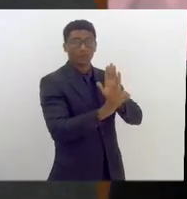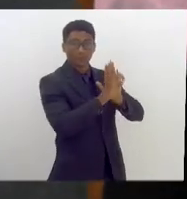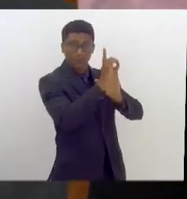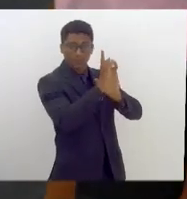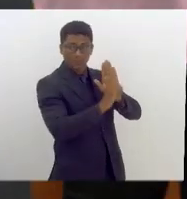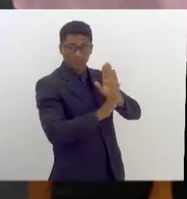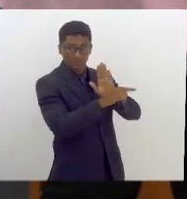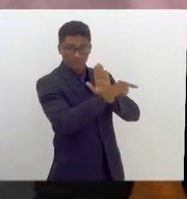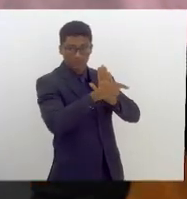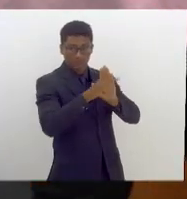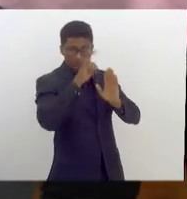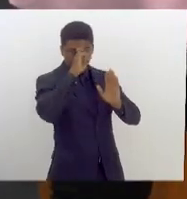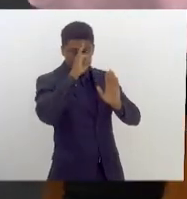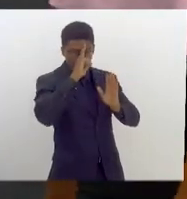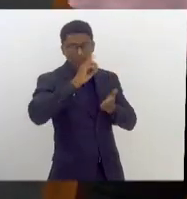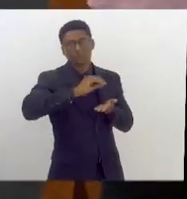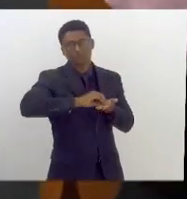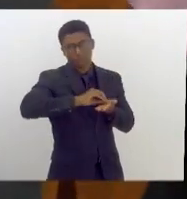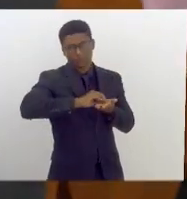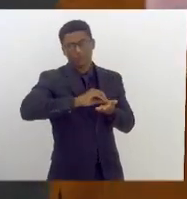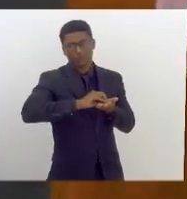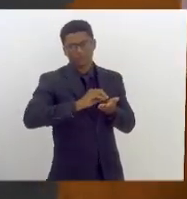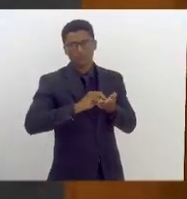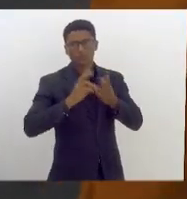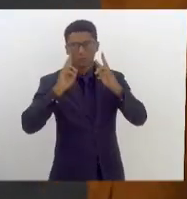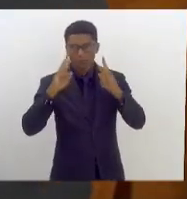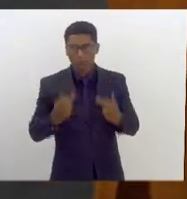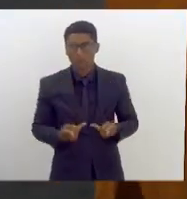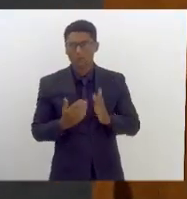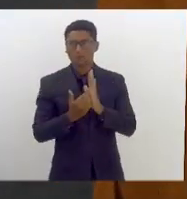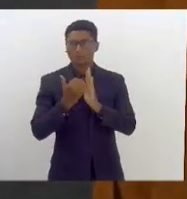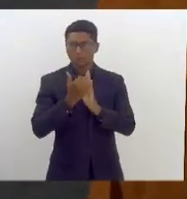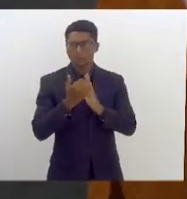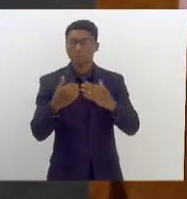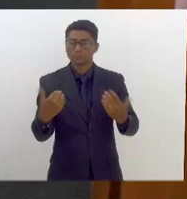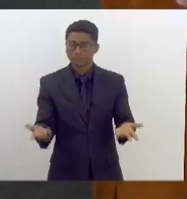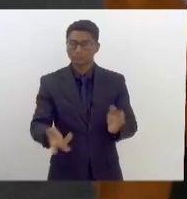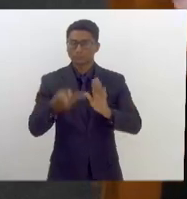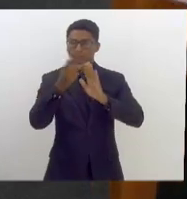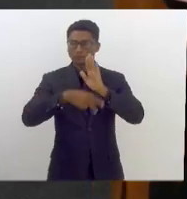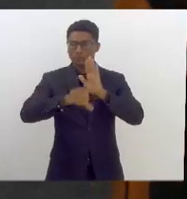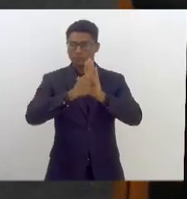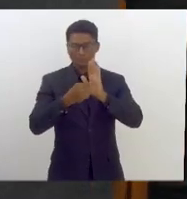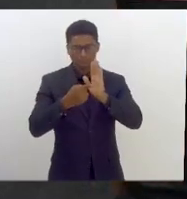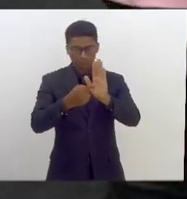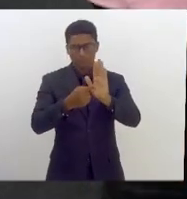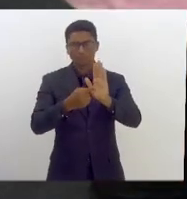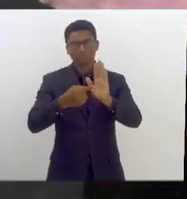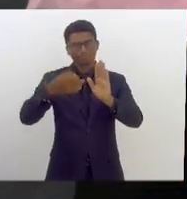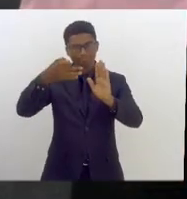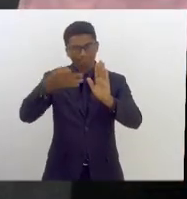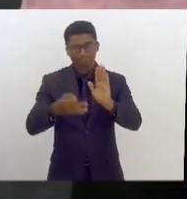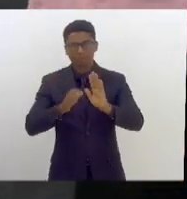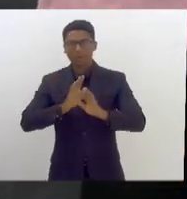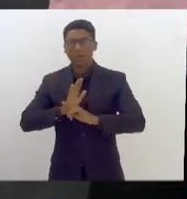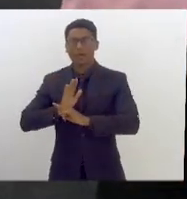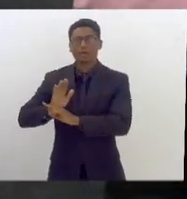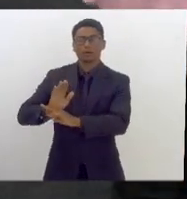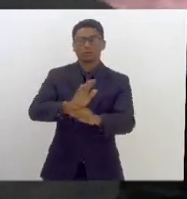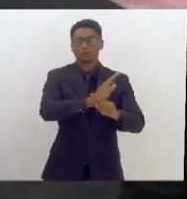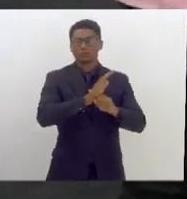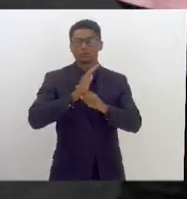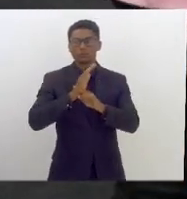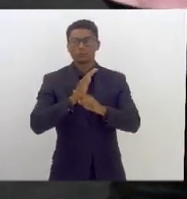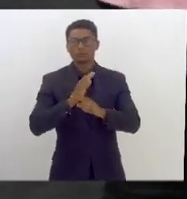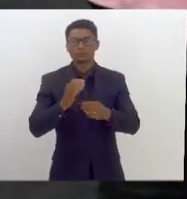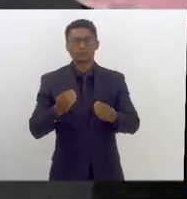desses hospitais. Então, sem dúvida nenhuma, é um projeto que visa contribuir para a superação